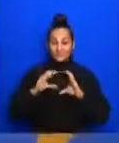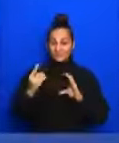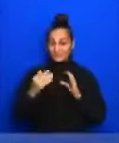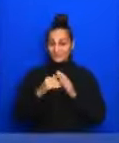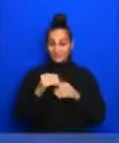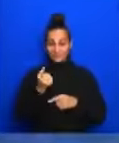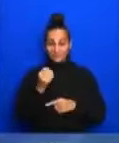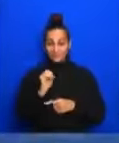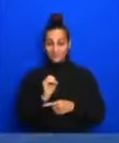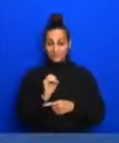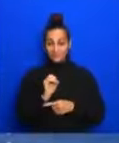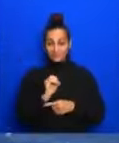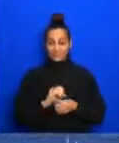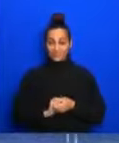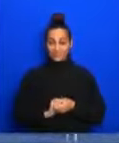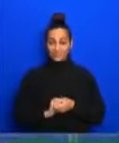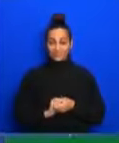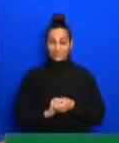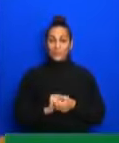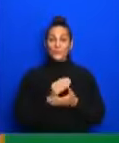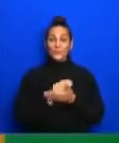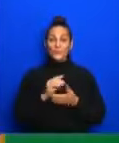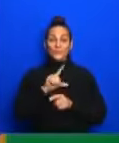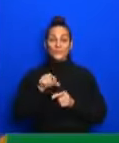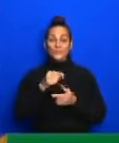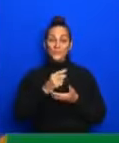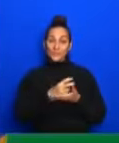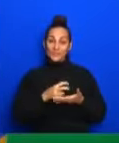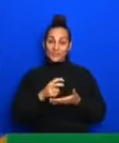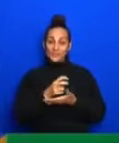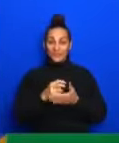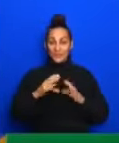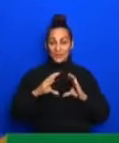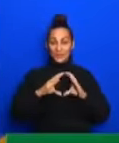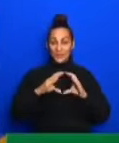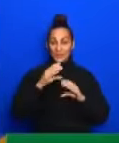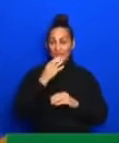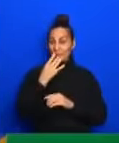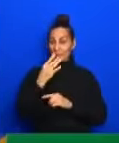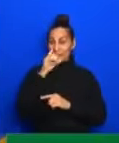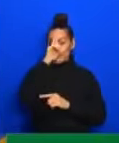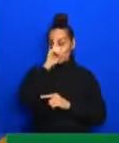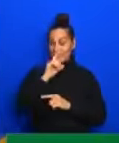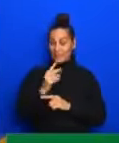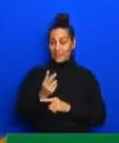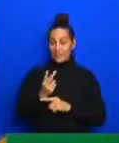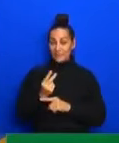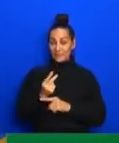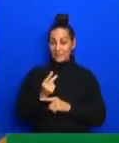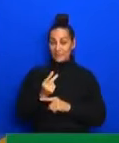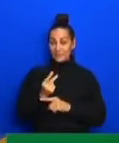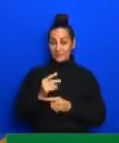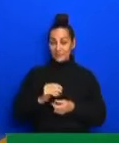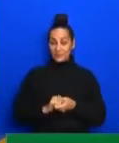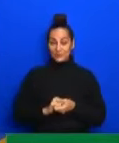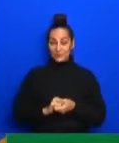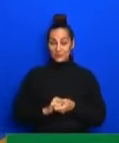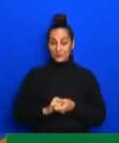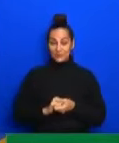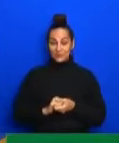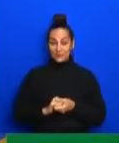bolas numeradas de 01 a 80. Começando o sorteio da quina. Bola amarela, 12. Amarela número